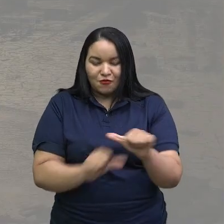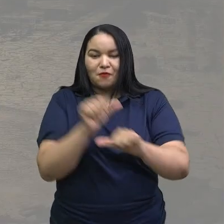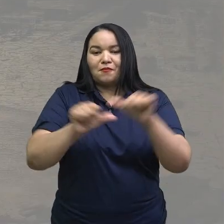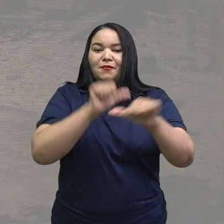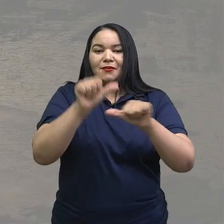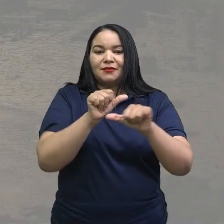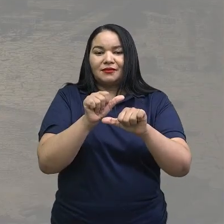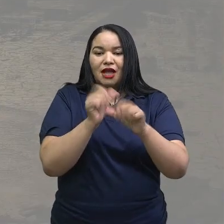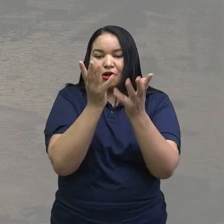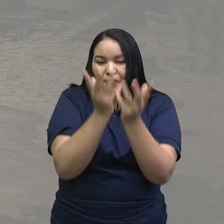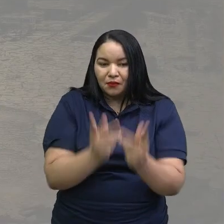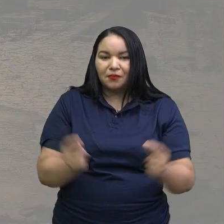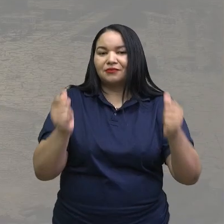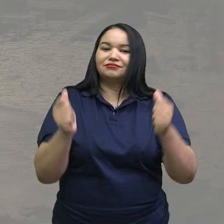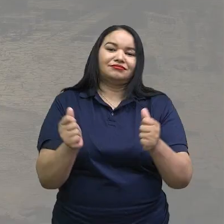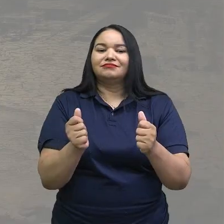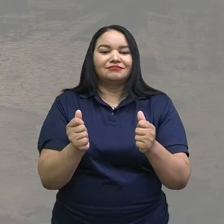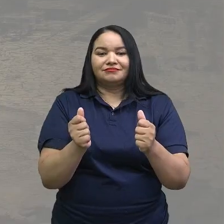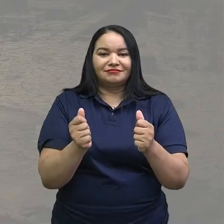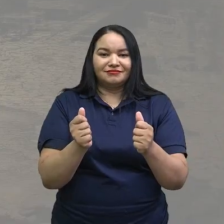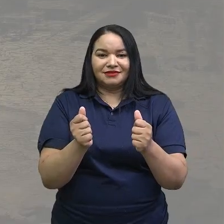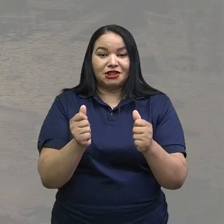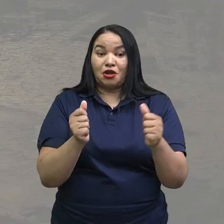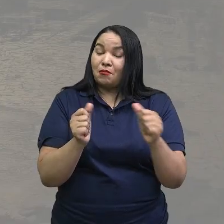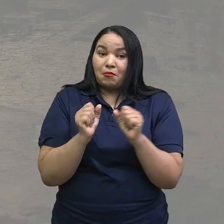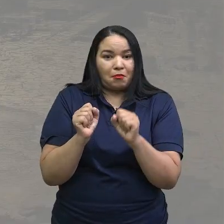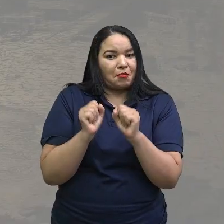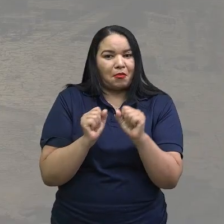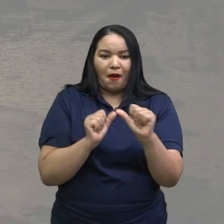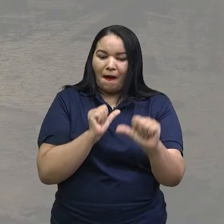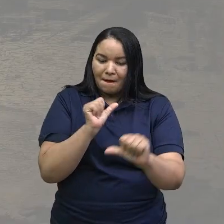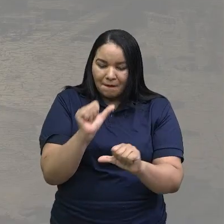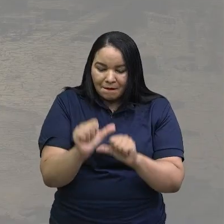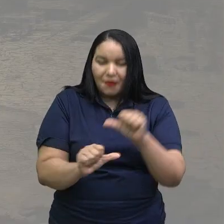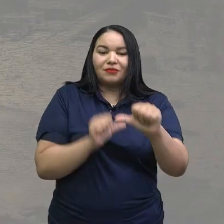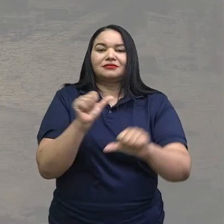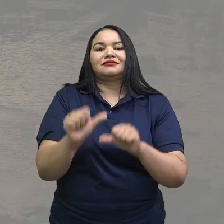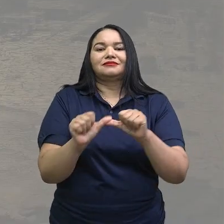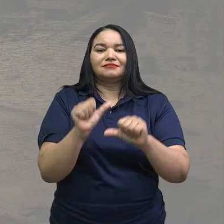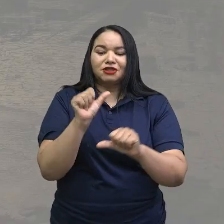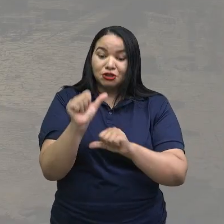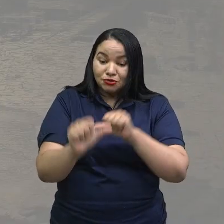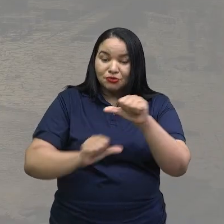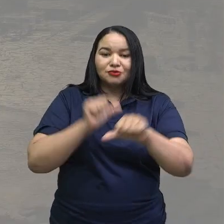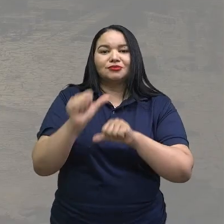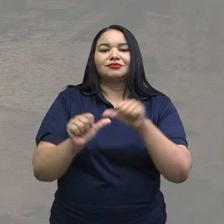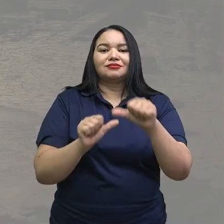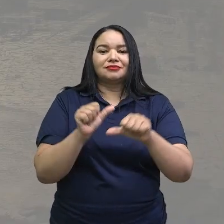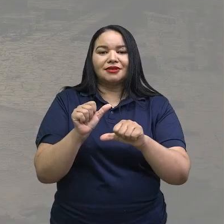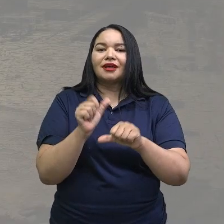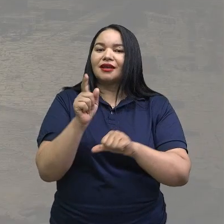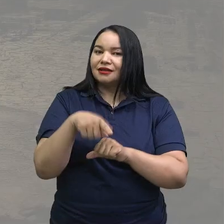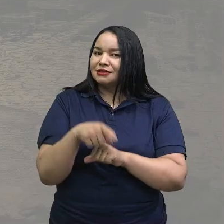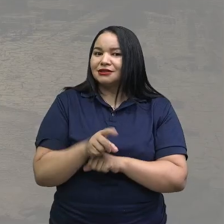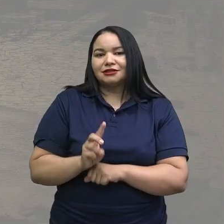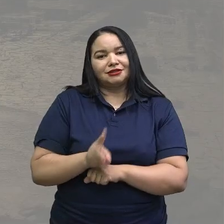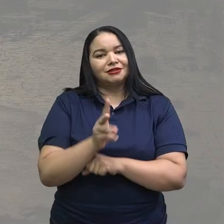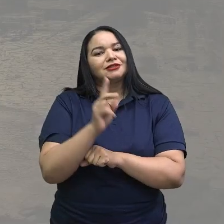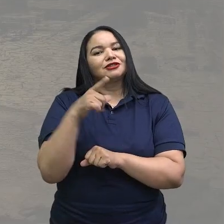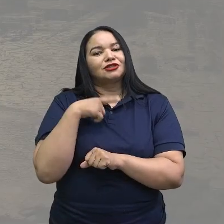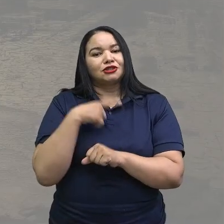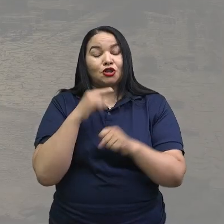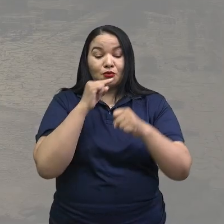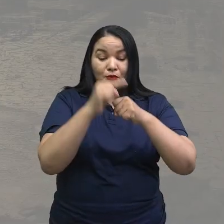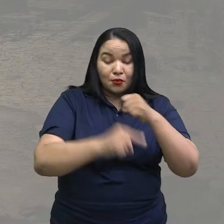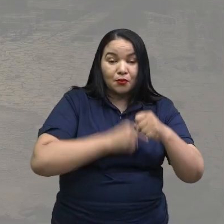está desaparecendo. O que está acontecendo, na verdade, é a transformação, né, a mudança de um átomo